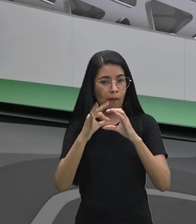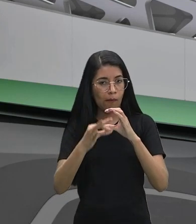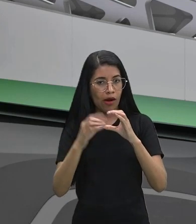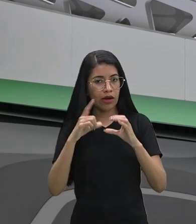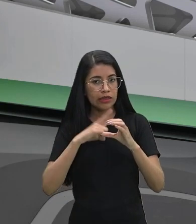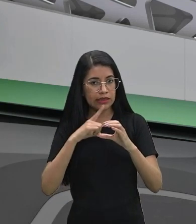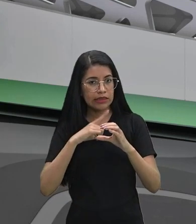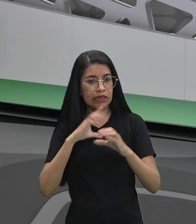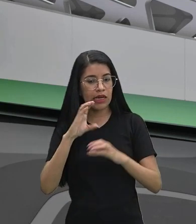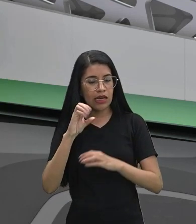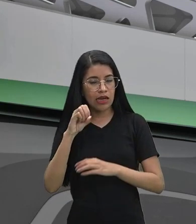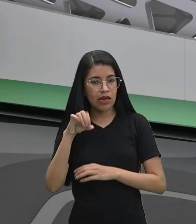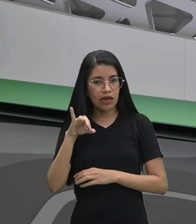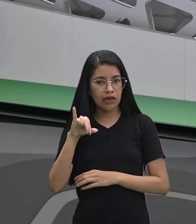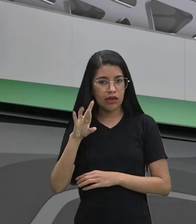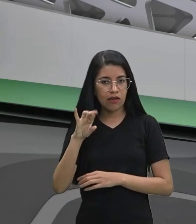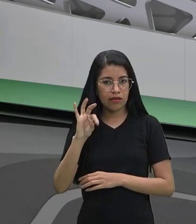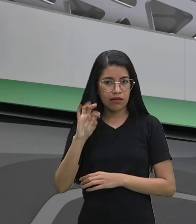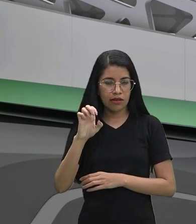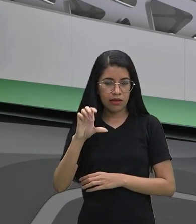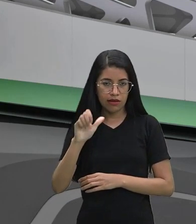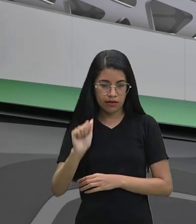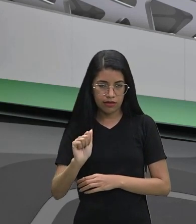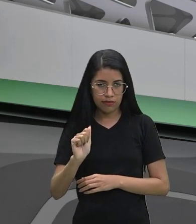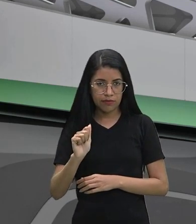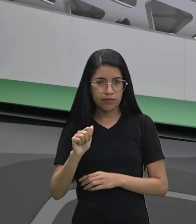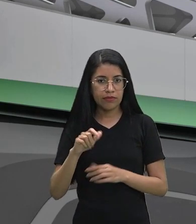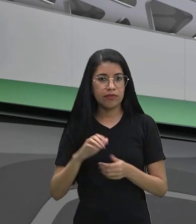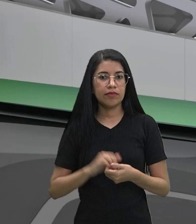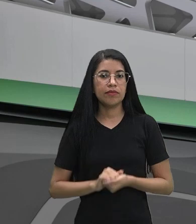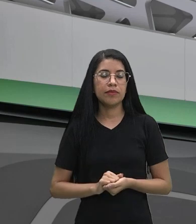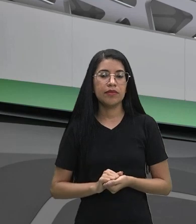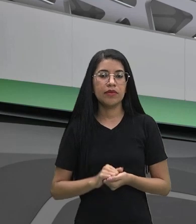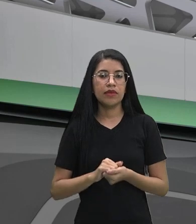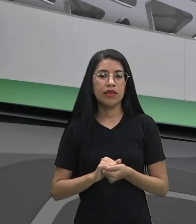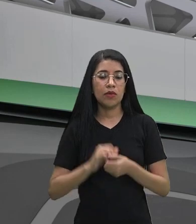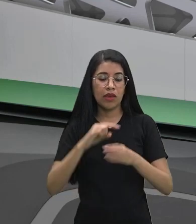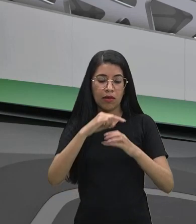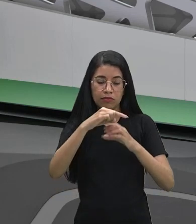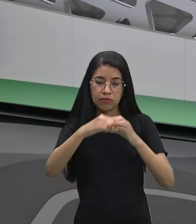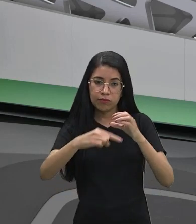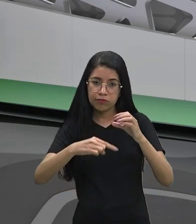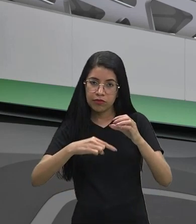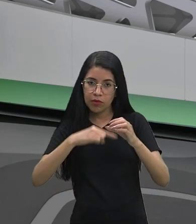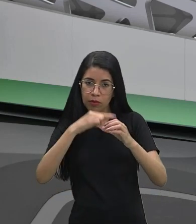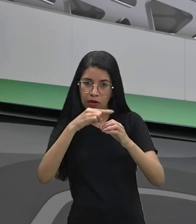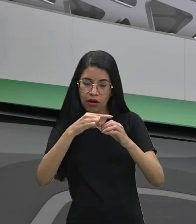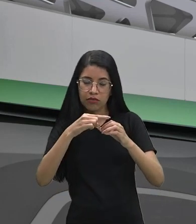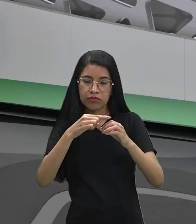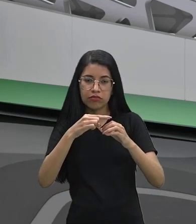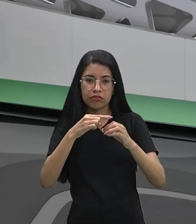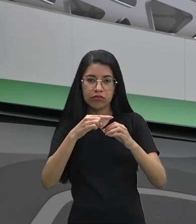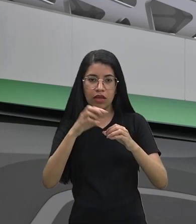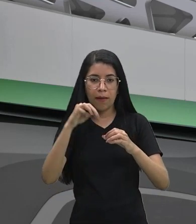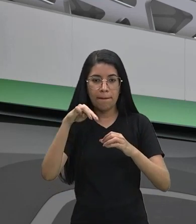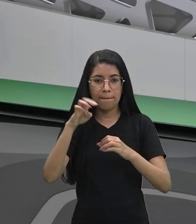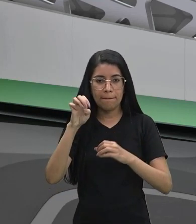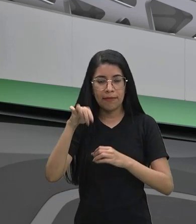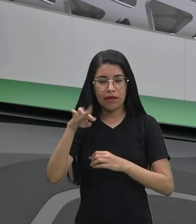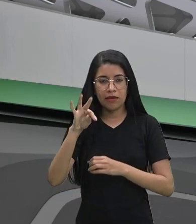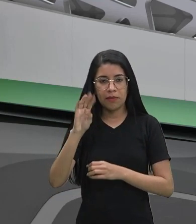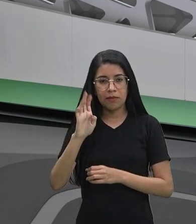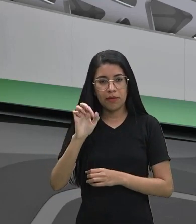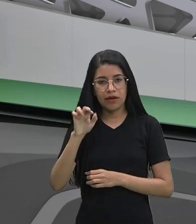tem carioteca. Só para relembrar, aqui eu tenho membrana plasmática, essa estrutura aqui está circundando a